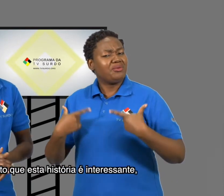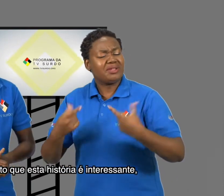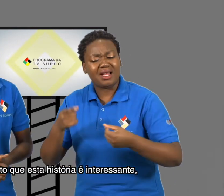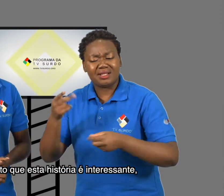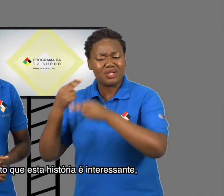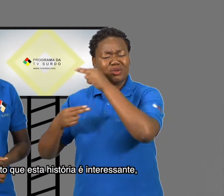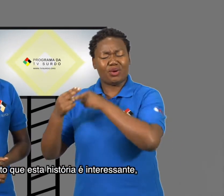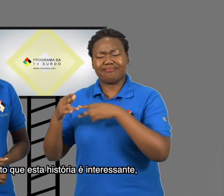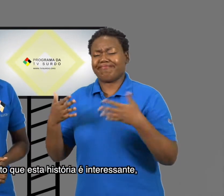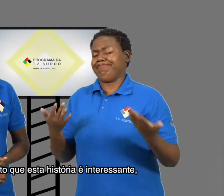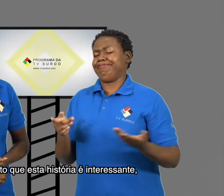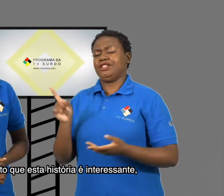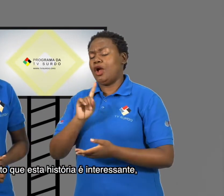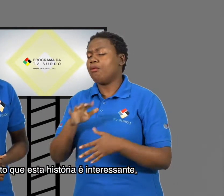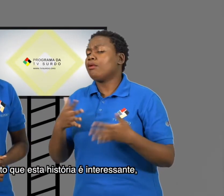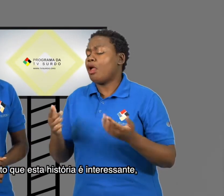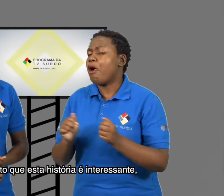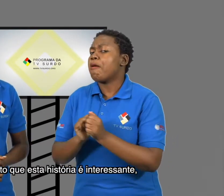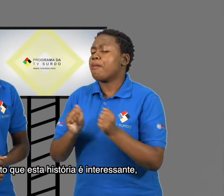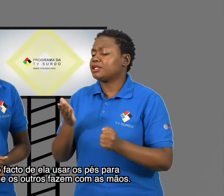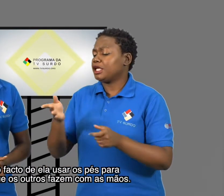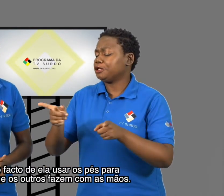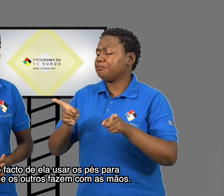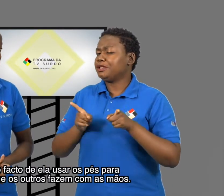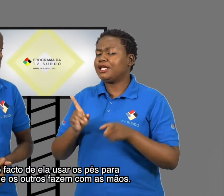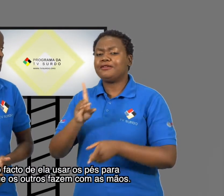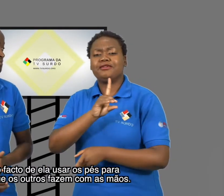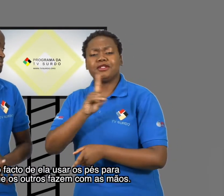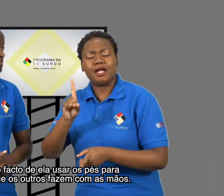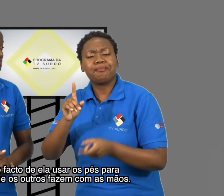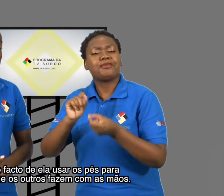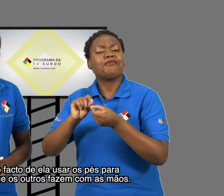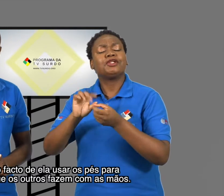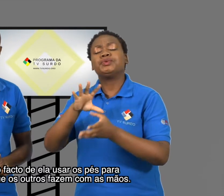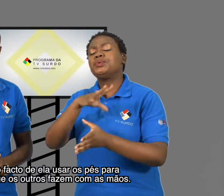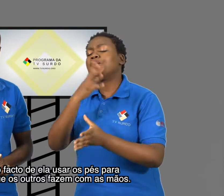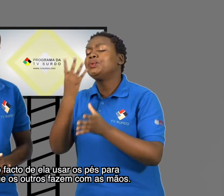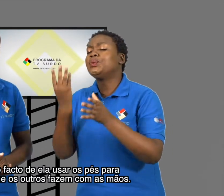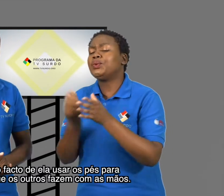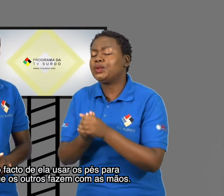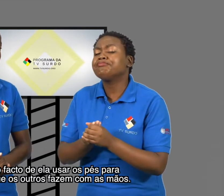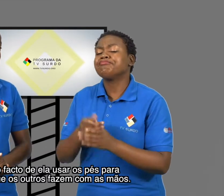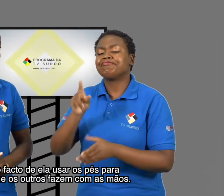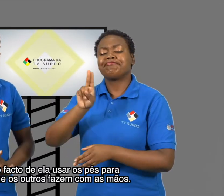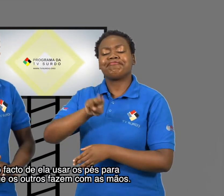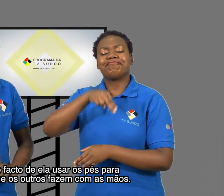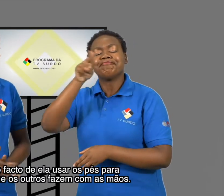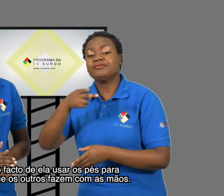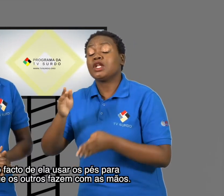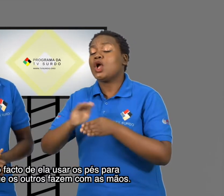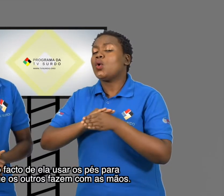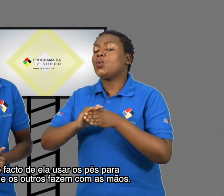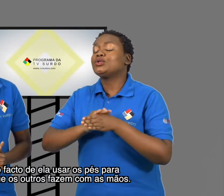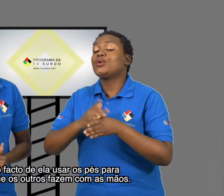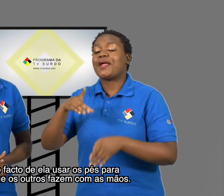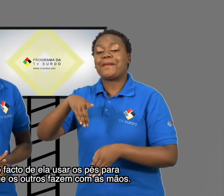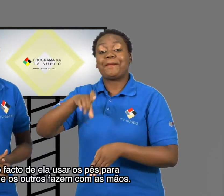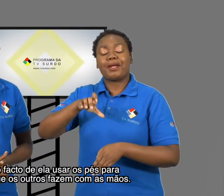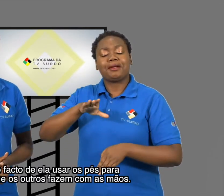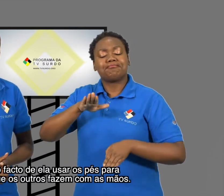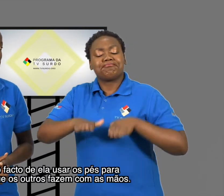Não é só por isto que esta história é interessante, mas é pelo fato dela usar os pés para fazer tudo o que os outros